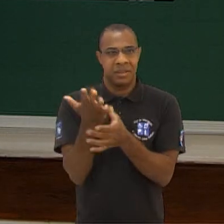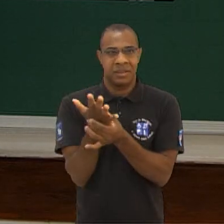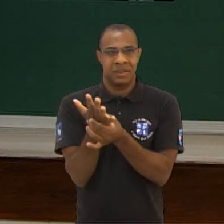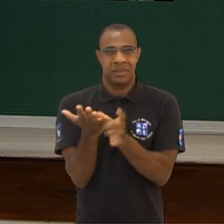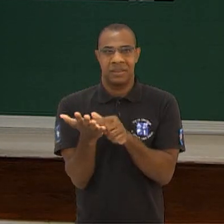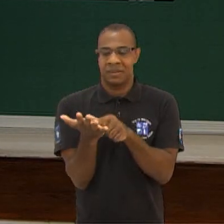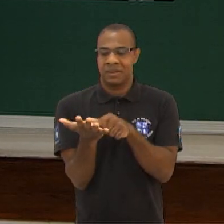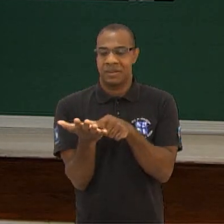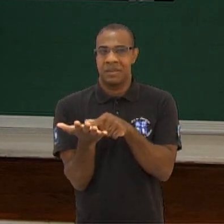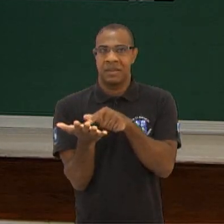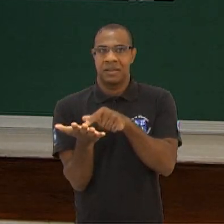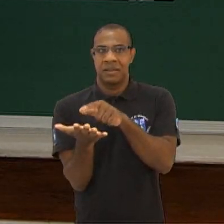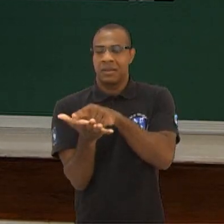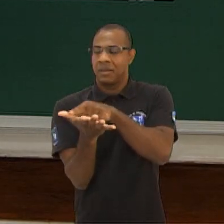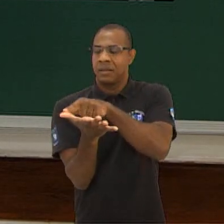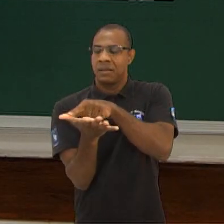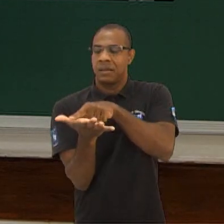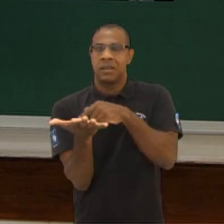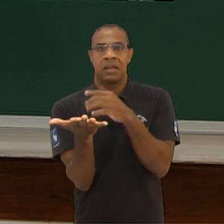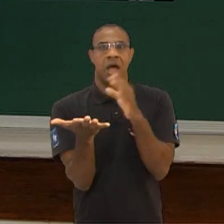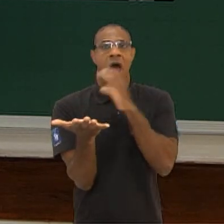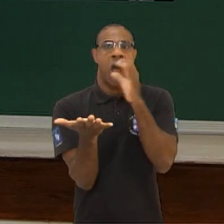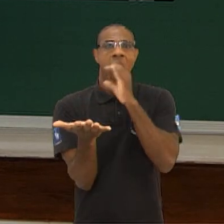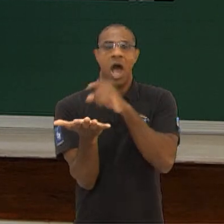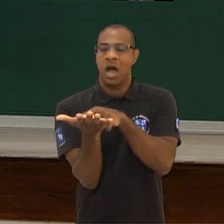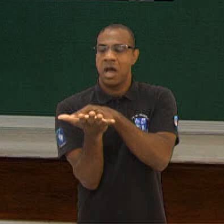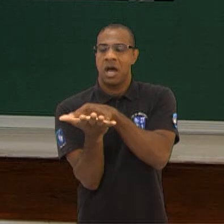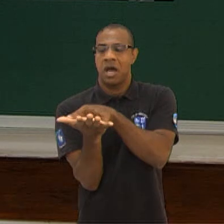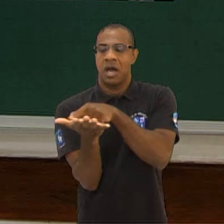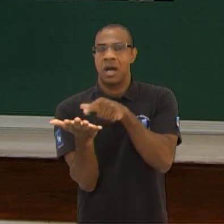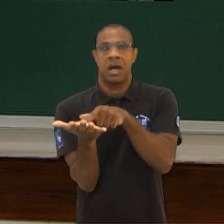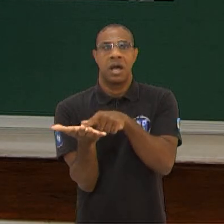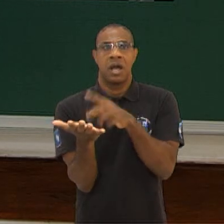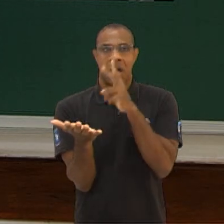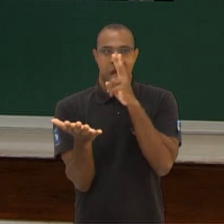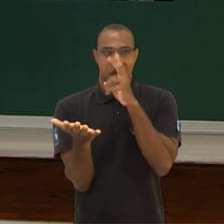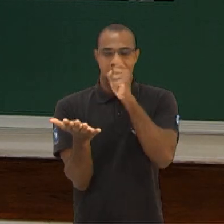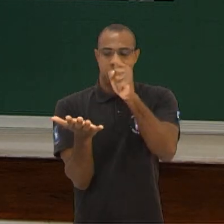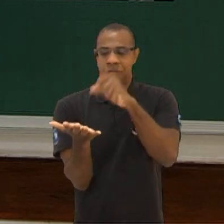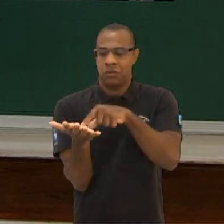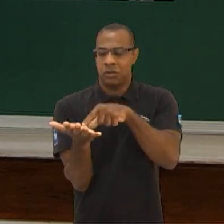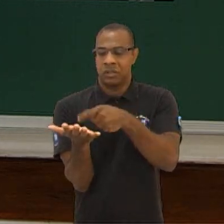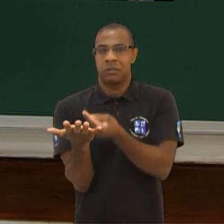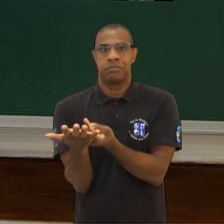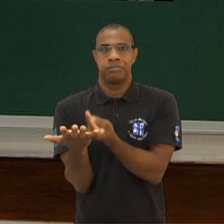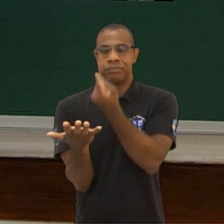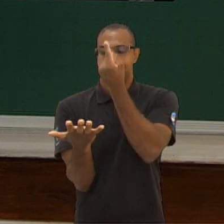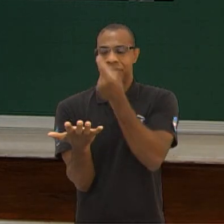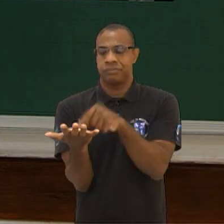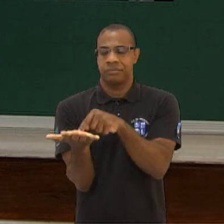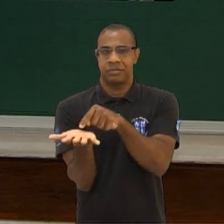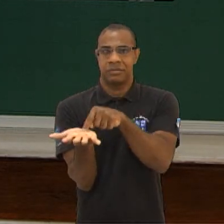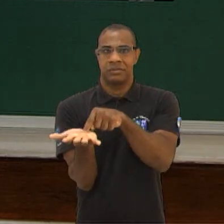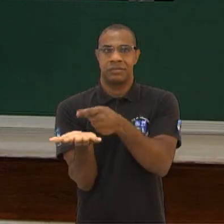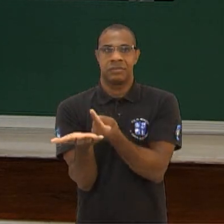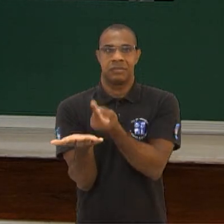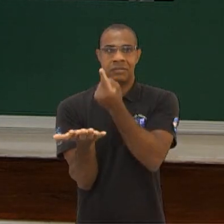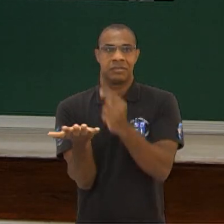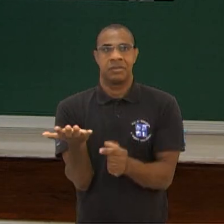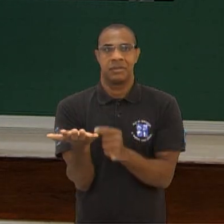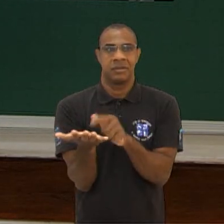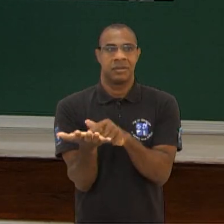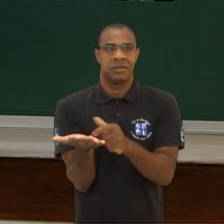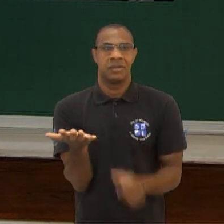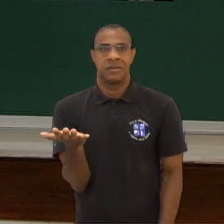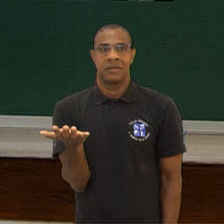Campo, velocidade, dedão no mesmo plano. Ok? A força, plano perpendicular. Tá certo? E a